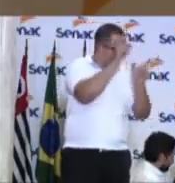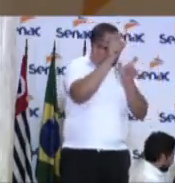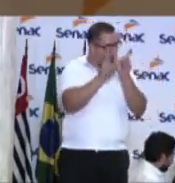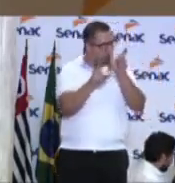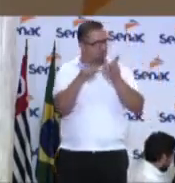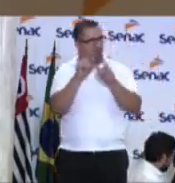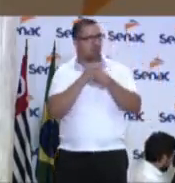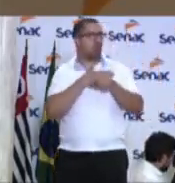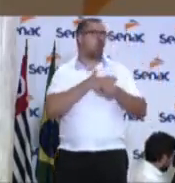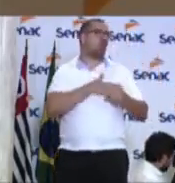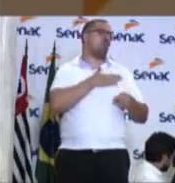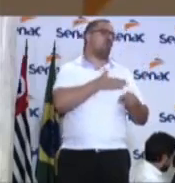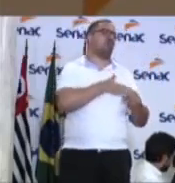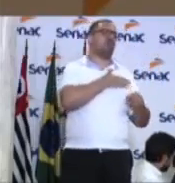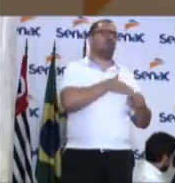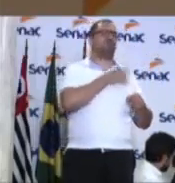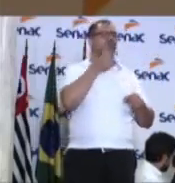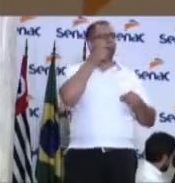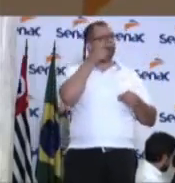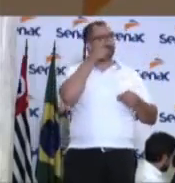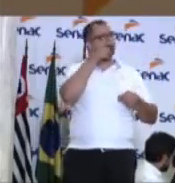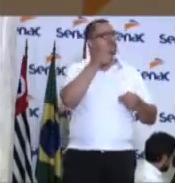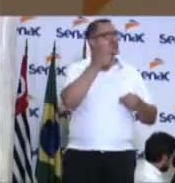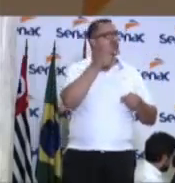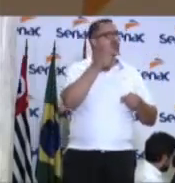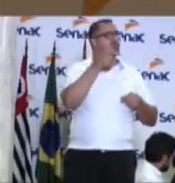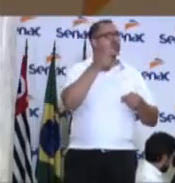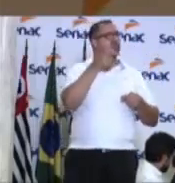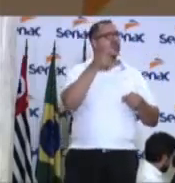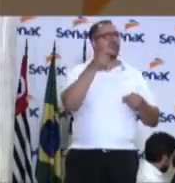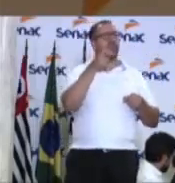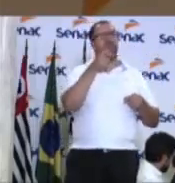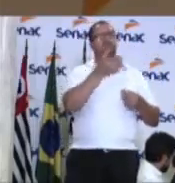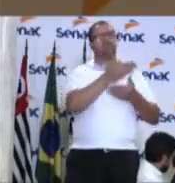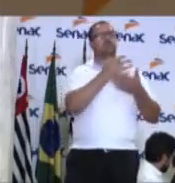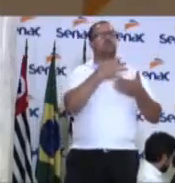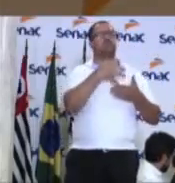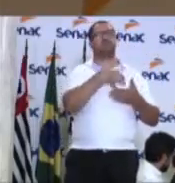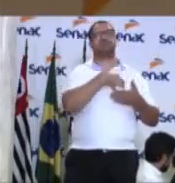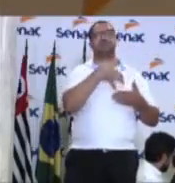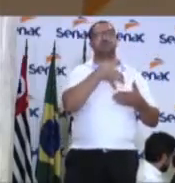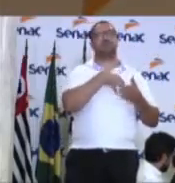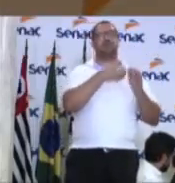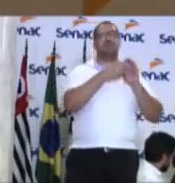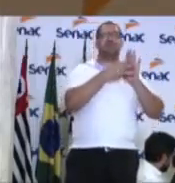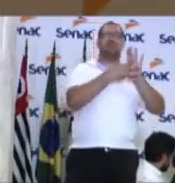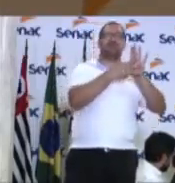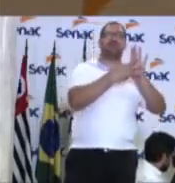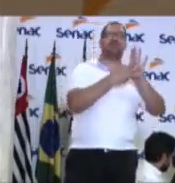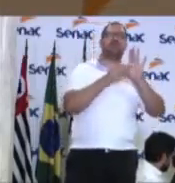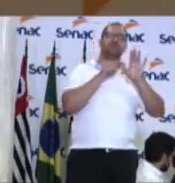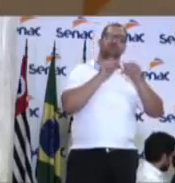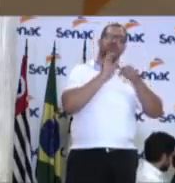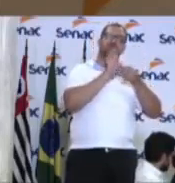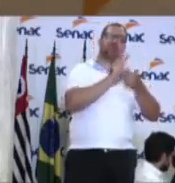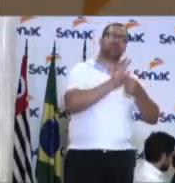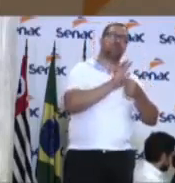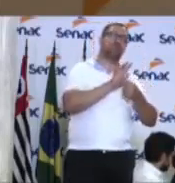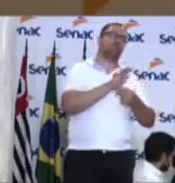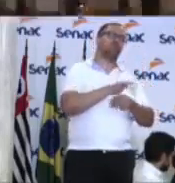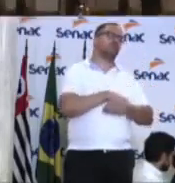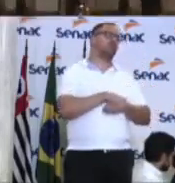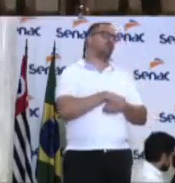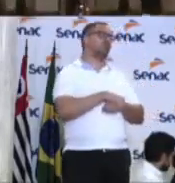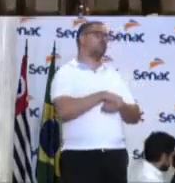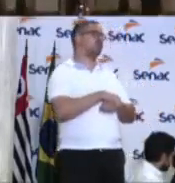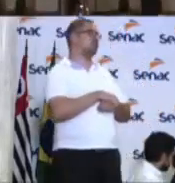gosta de seriados e tudo mais, e que é um pouquinho o público desse carro e dos carros que a Volkswagen vai lançar na sequência. Então, por isso que a gente quis...